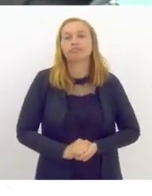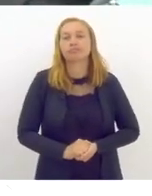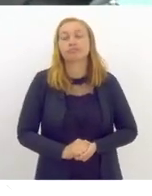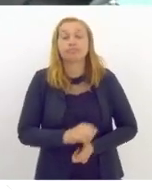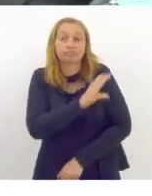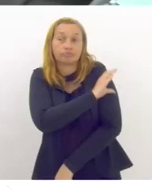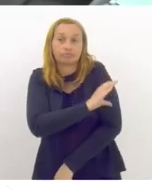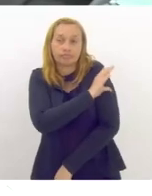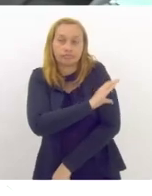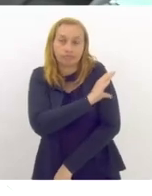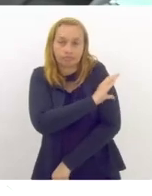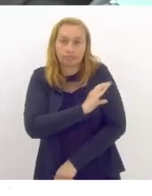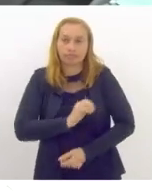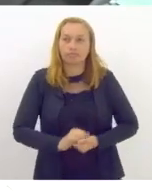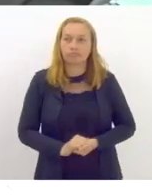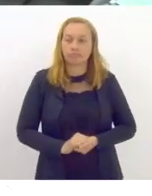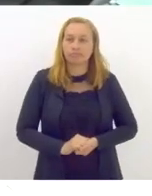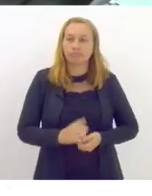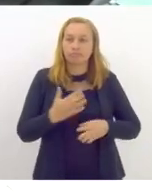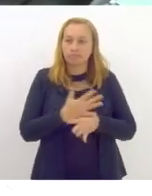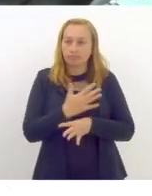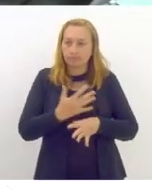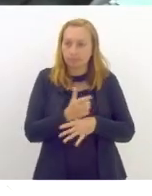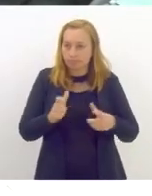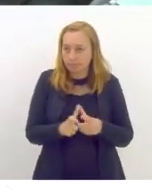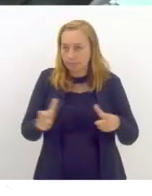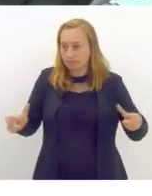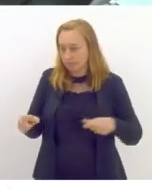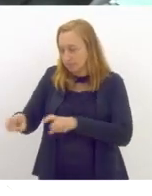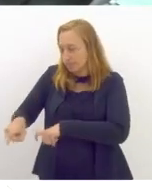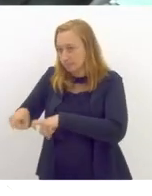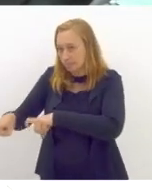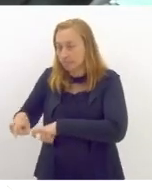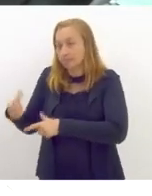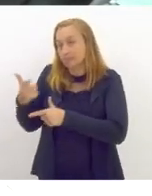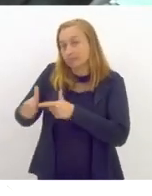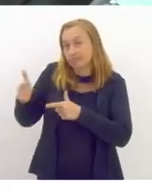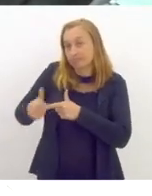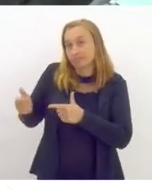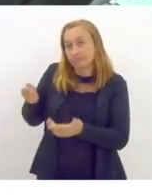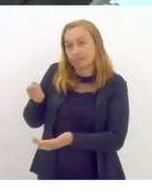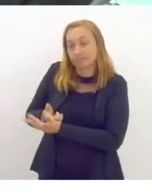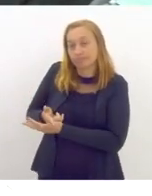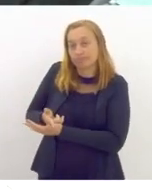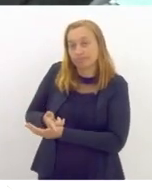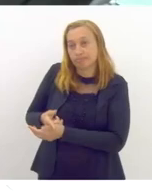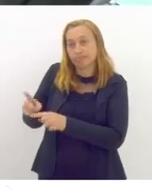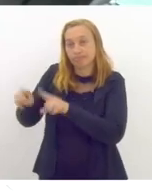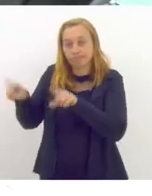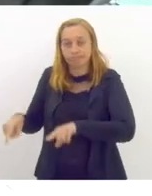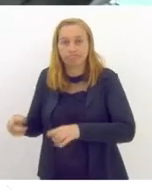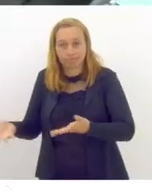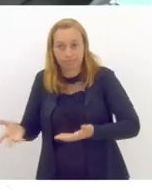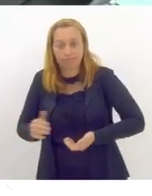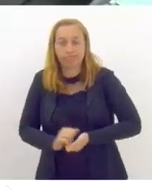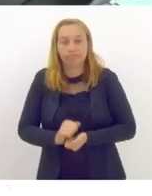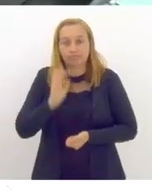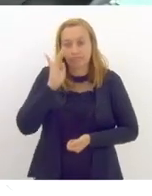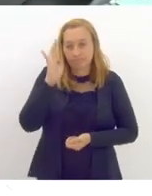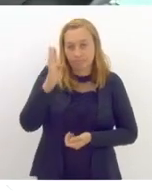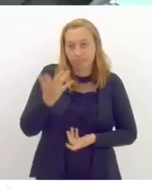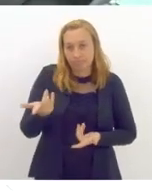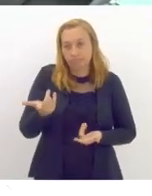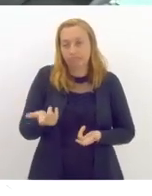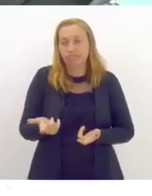Campos que é uma das maiores cidades do interior vai ter problemas para pagar sua folha Imaginem